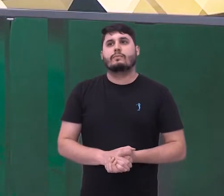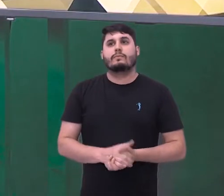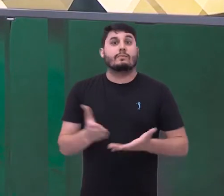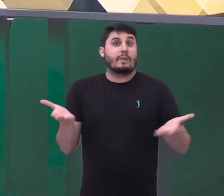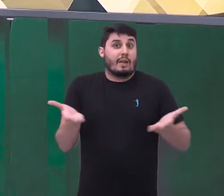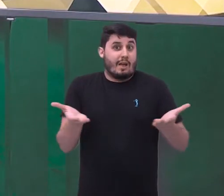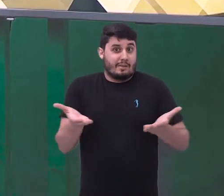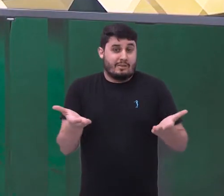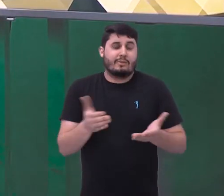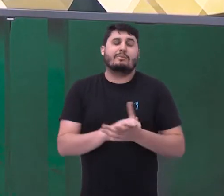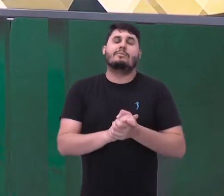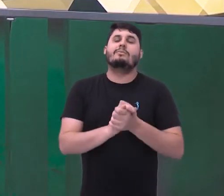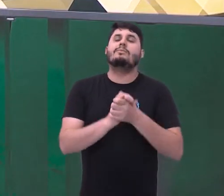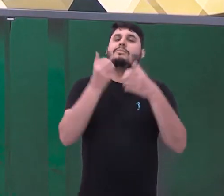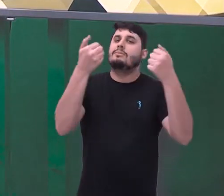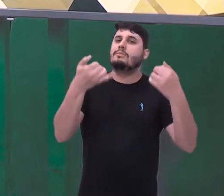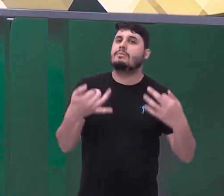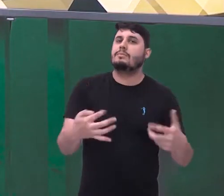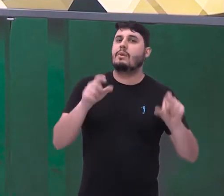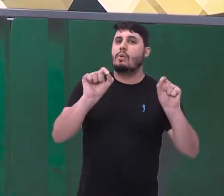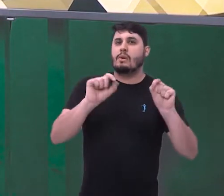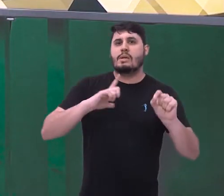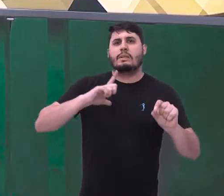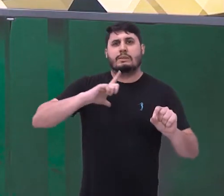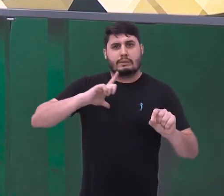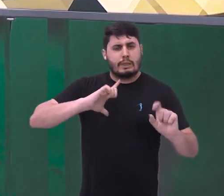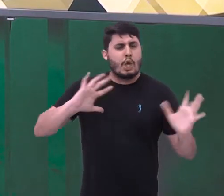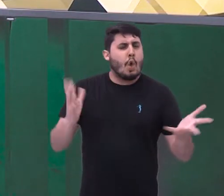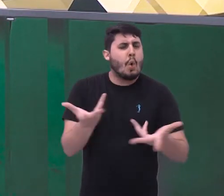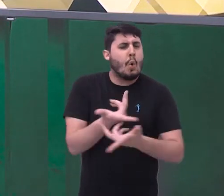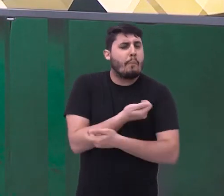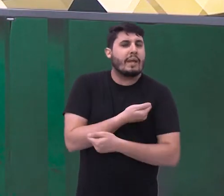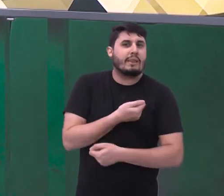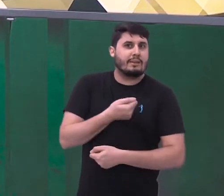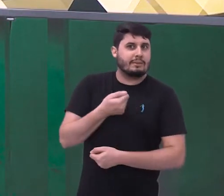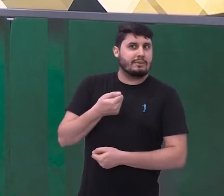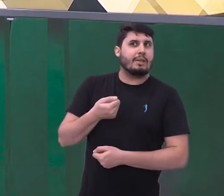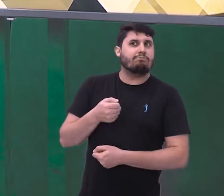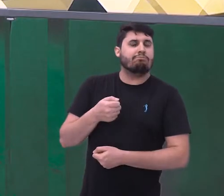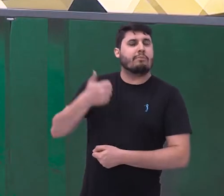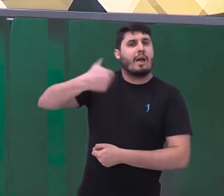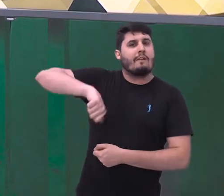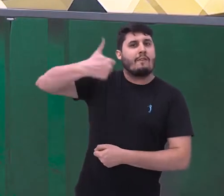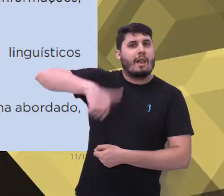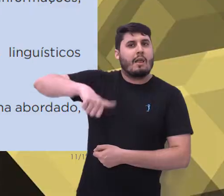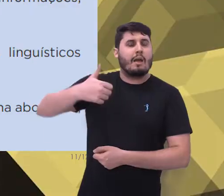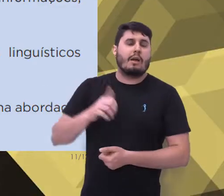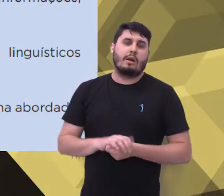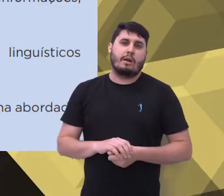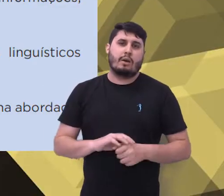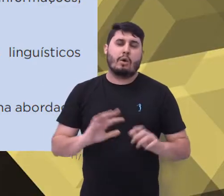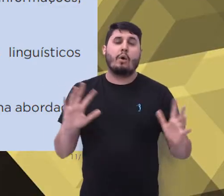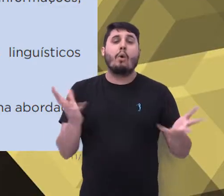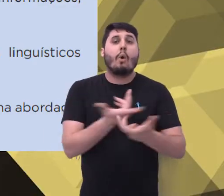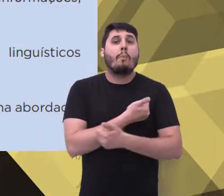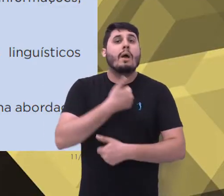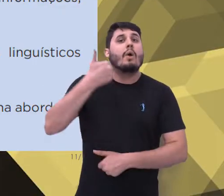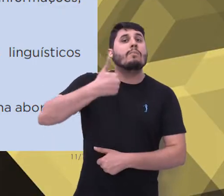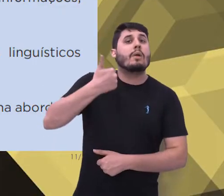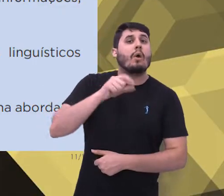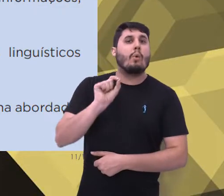Agora nós vamos aqui. Eu falei que nós tínhamos as competências a ser avaliadas. Vamos lá? Competência